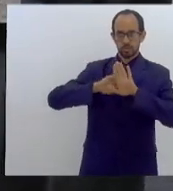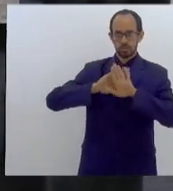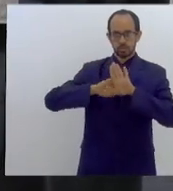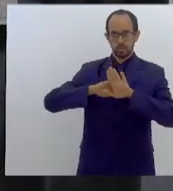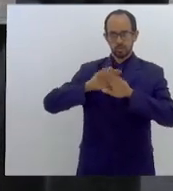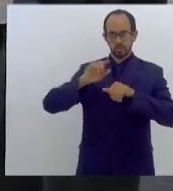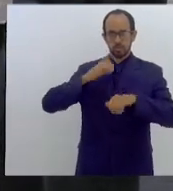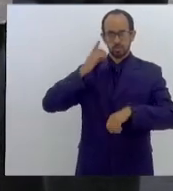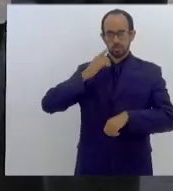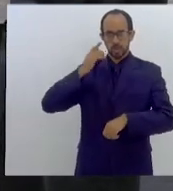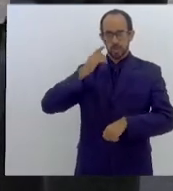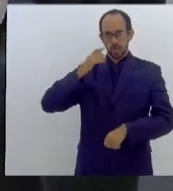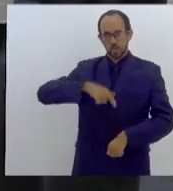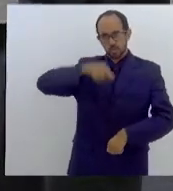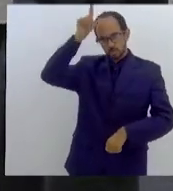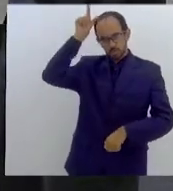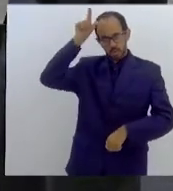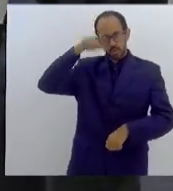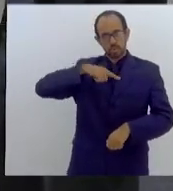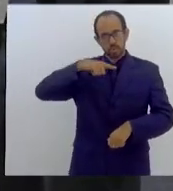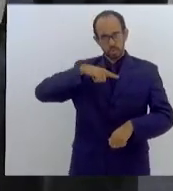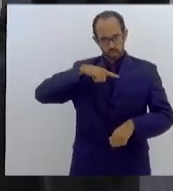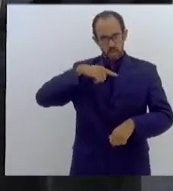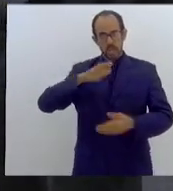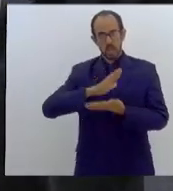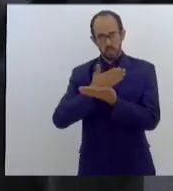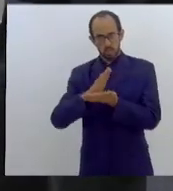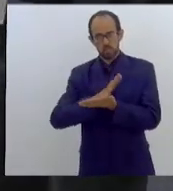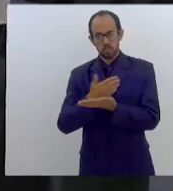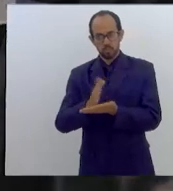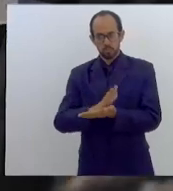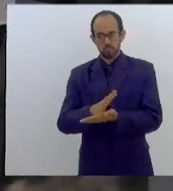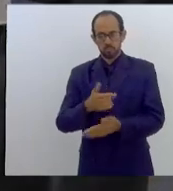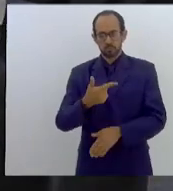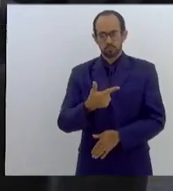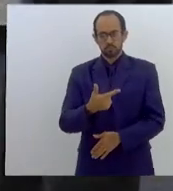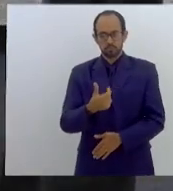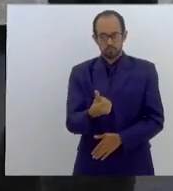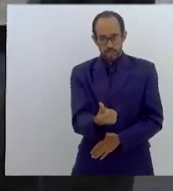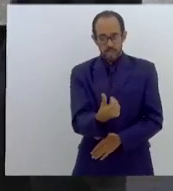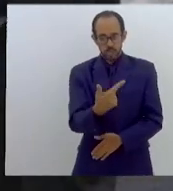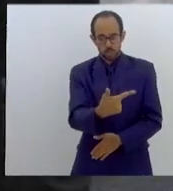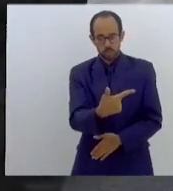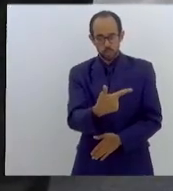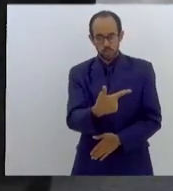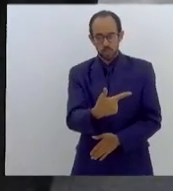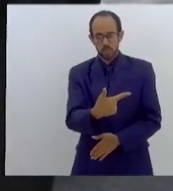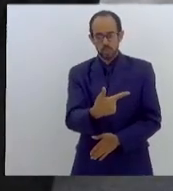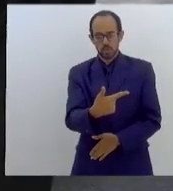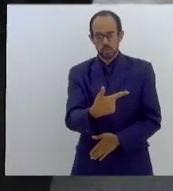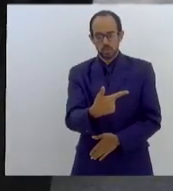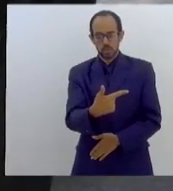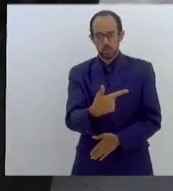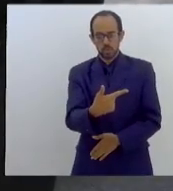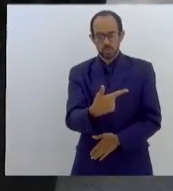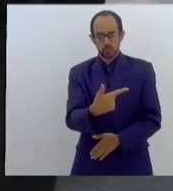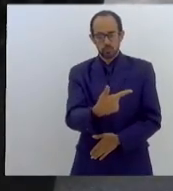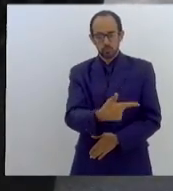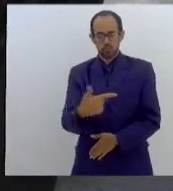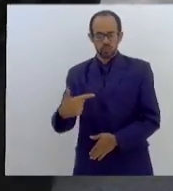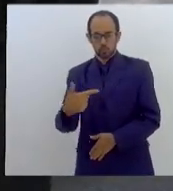Paulo, que tem ponderações absolutamente assertivas sobre o 62-2022, o projeto de lei complementar,